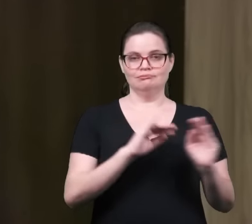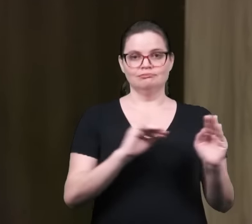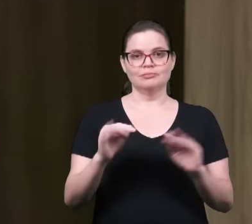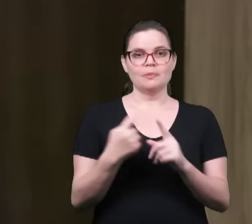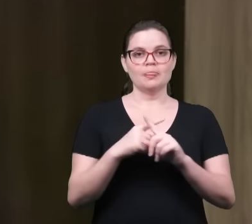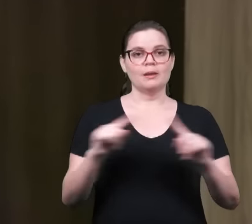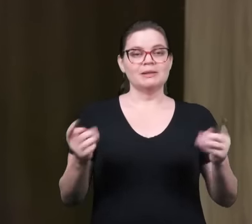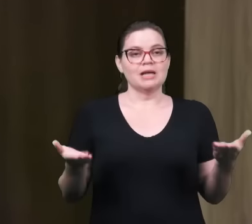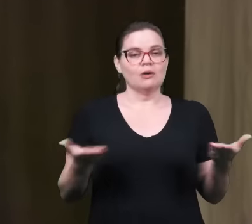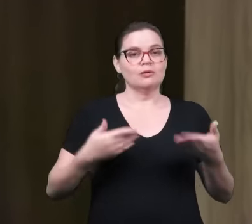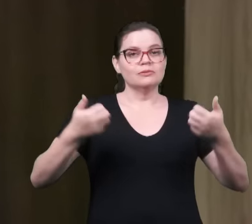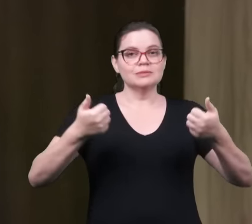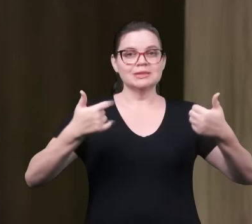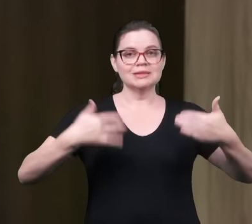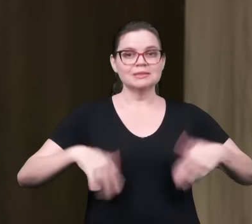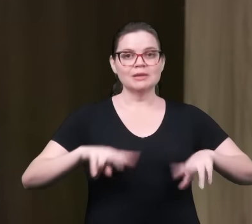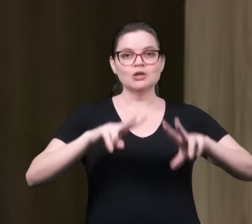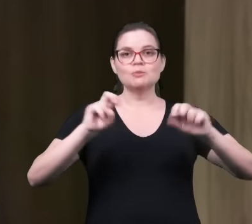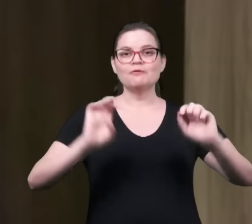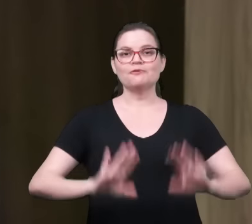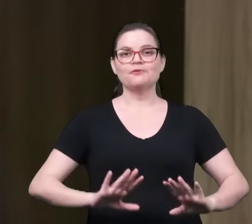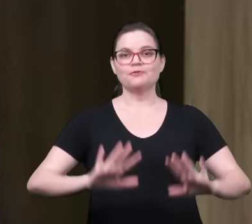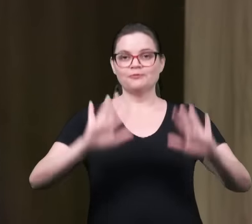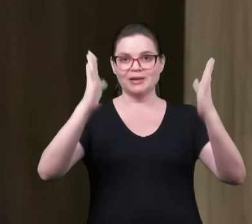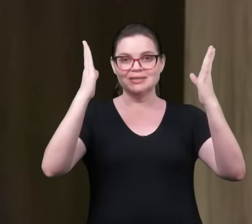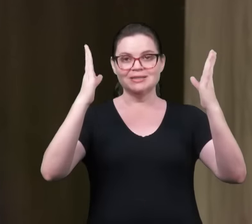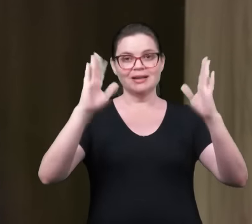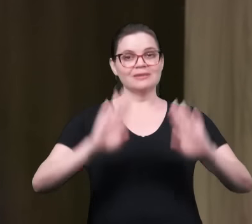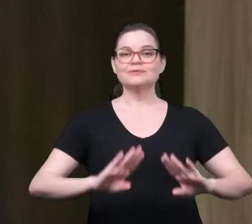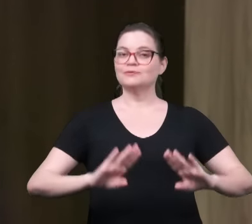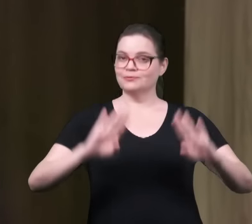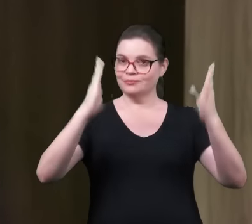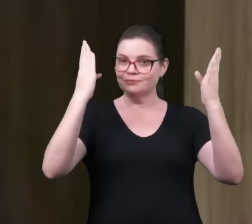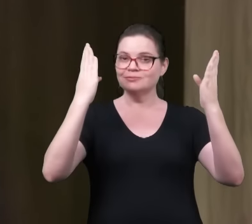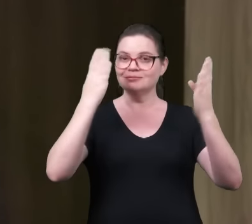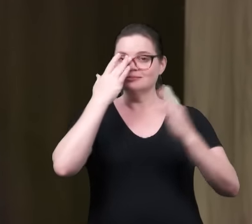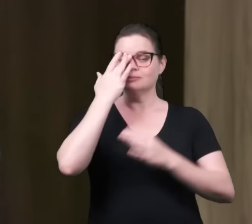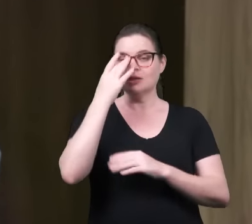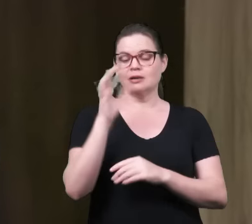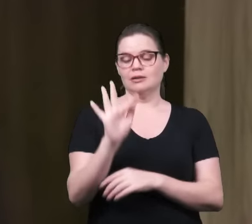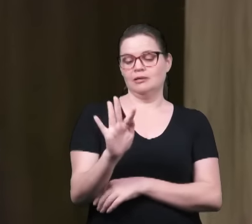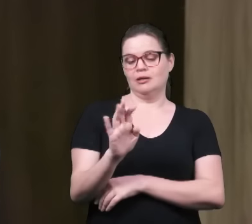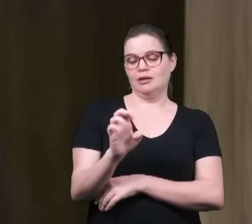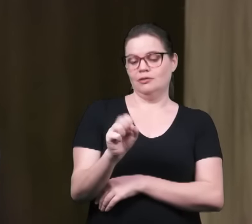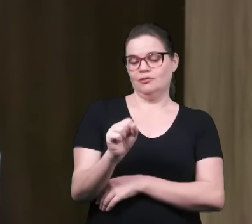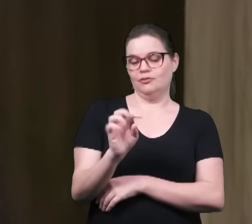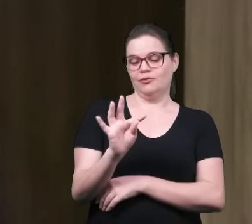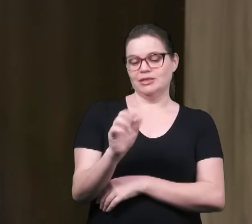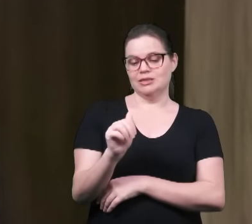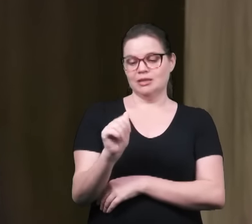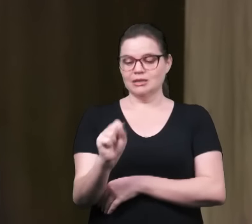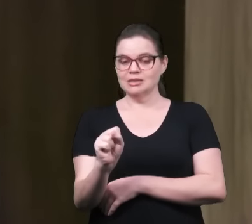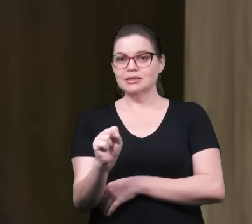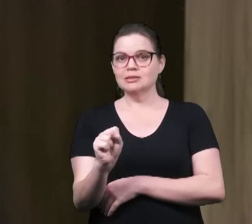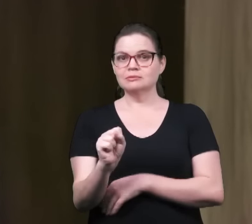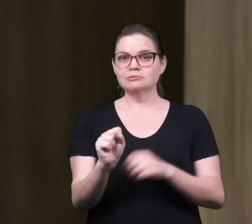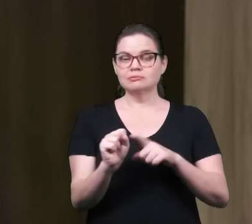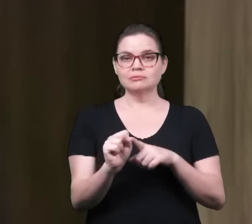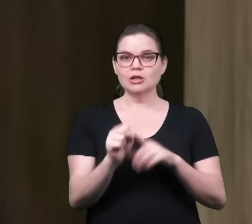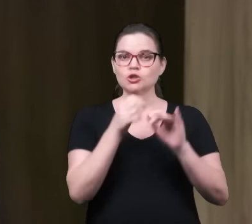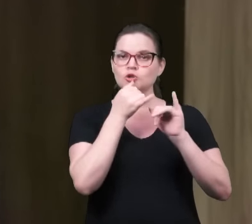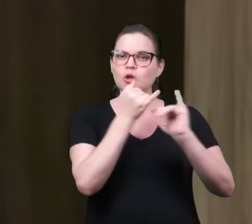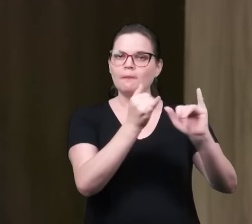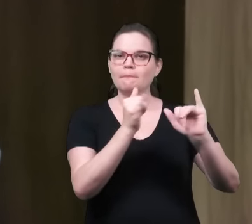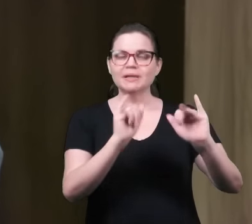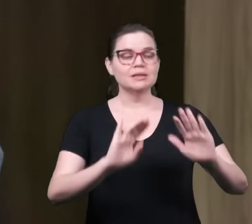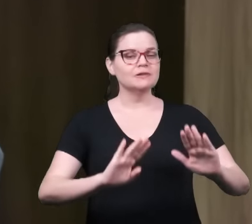das festas, porque o título do nosso evento é no plural, festas. Quais são